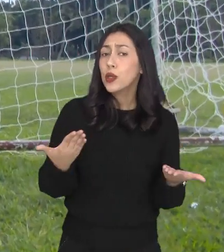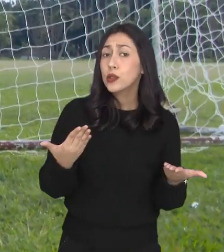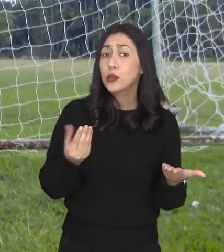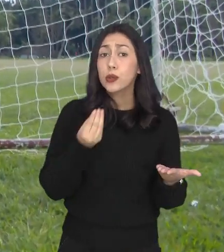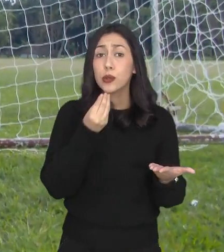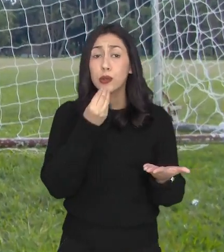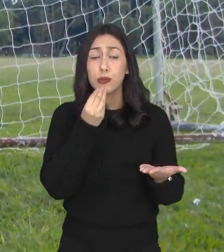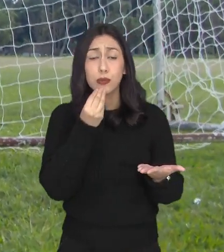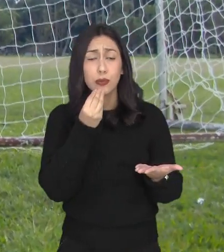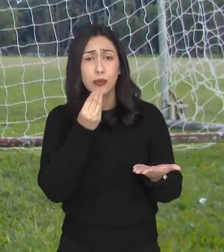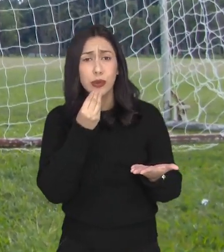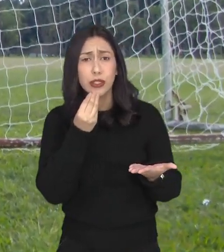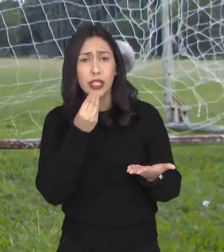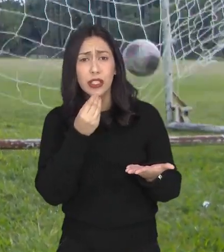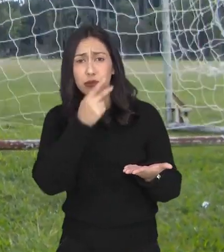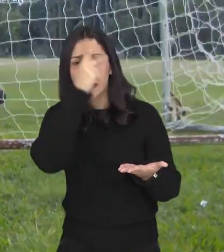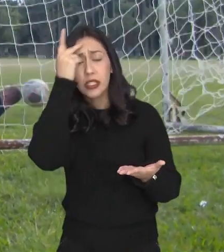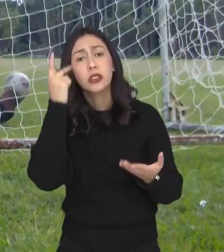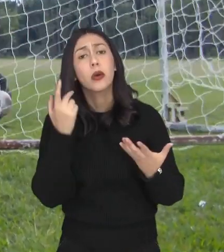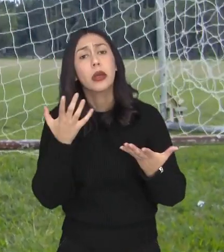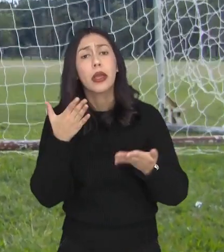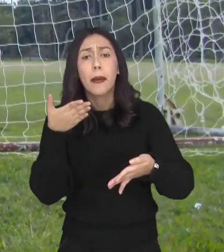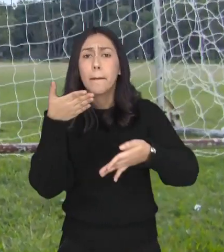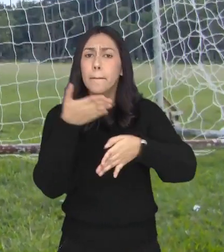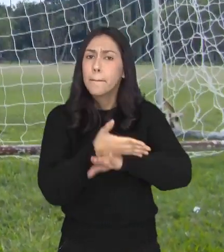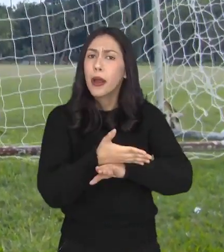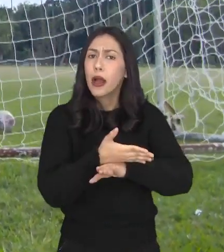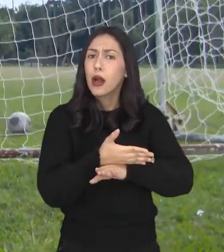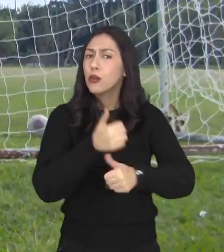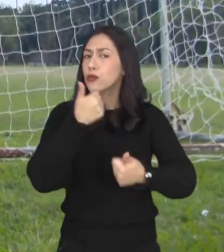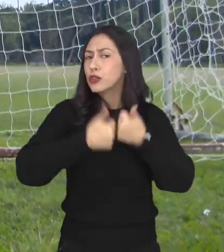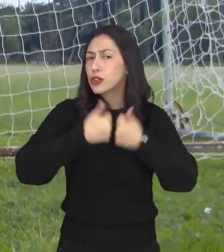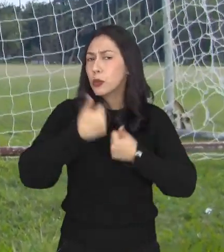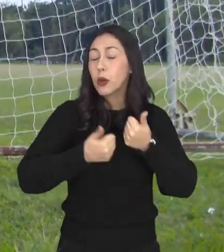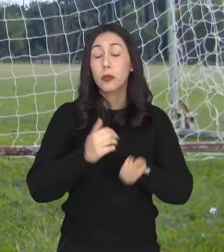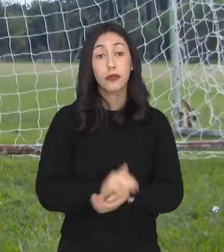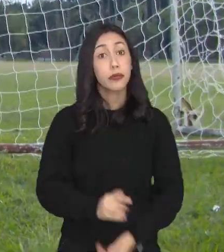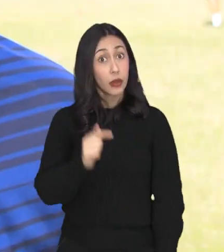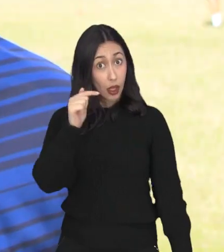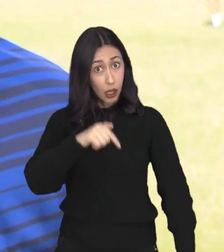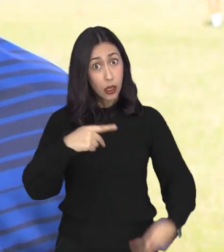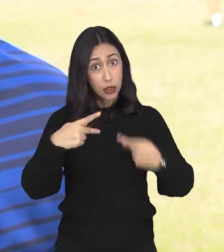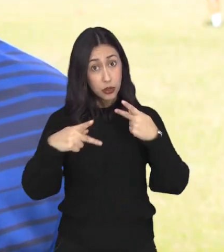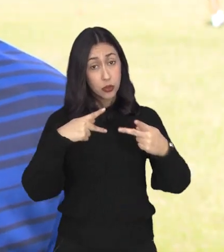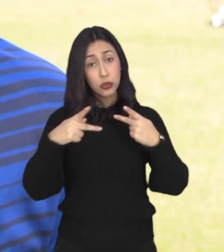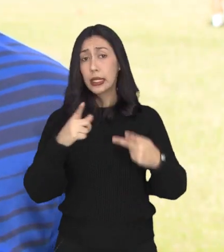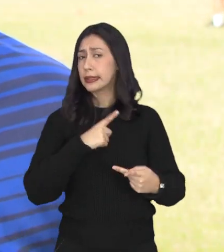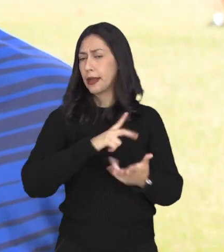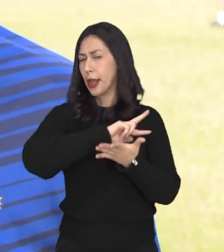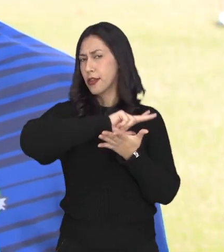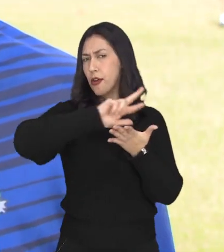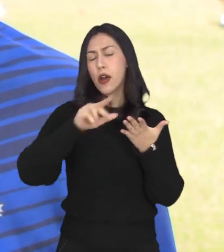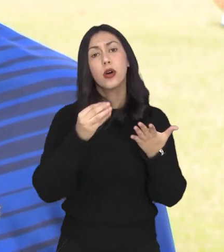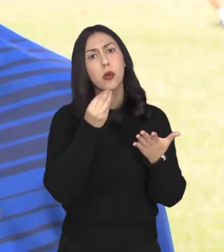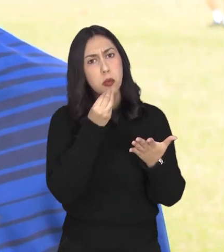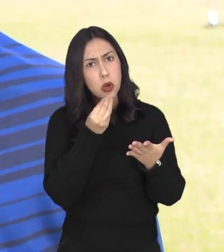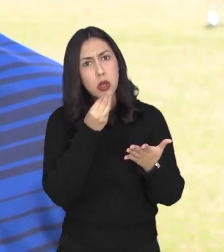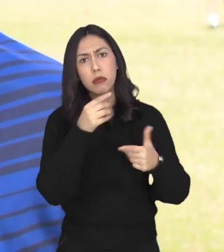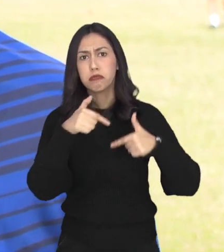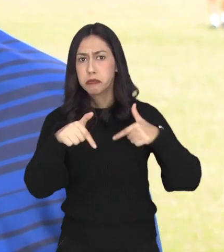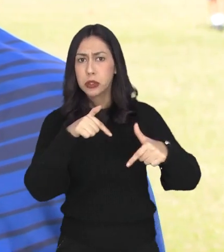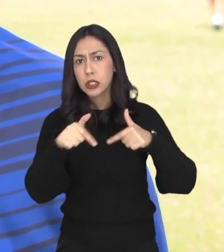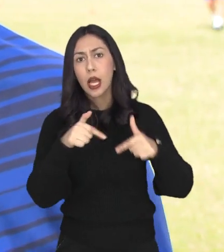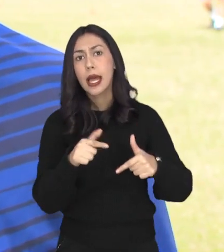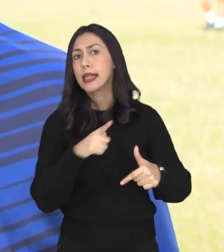às oportunidades para quem quer trabalhar com futebol em São José dos Campos? Aqui em São José dos Campos tem muita oportunidade para você trabalhar